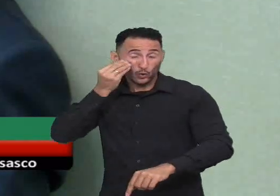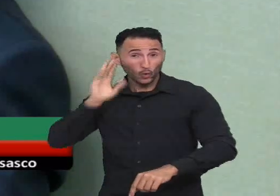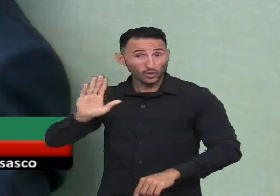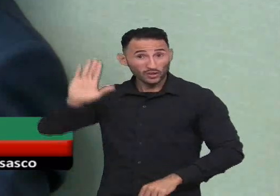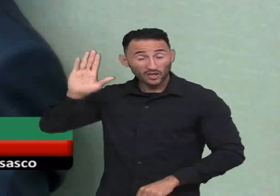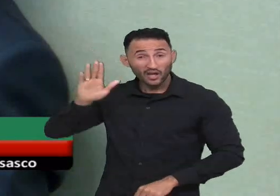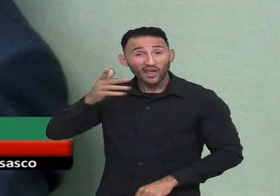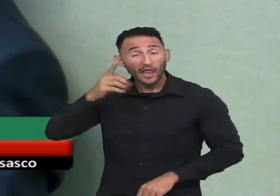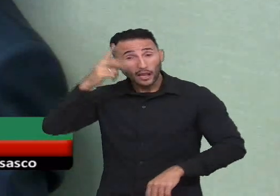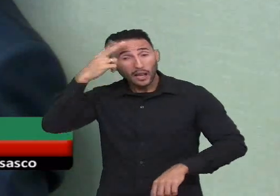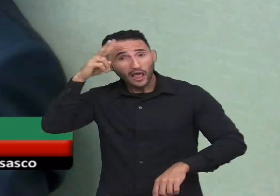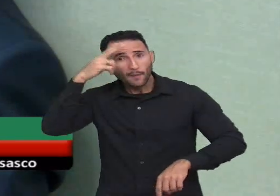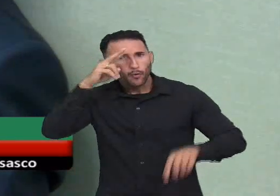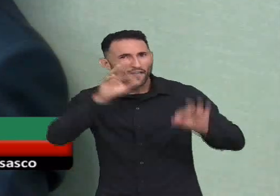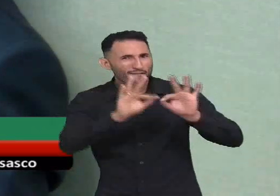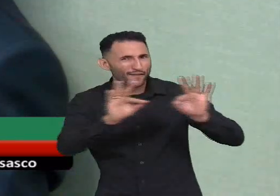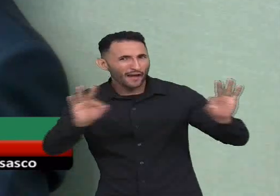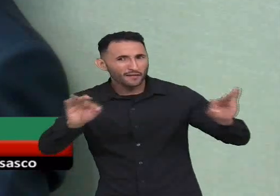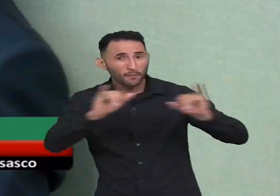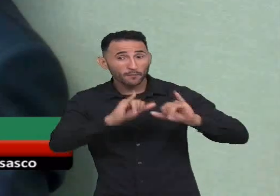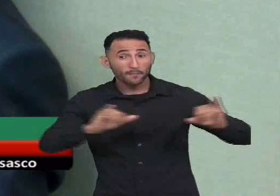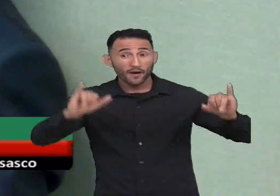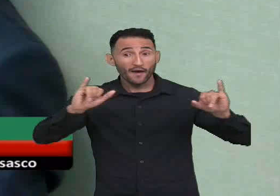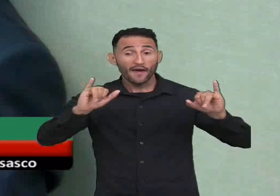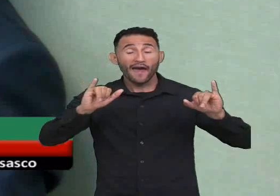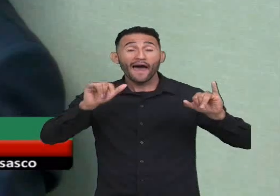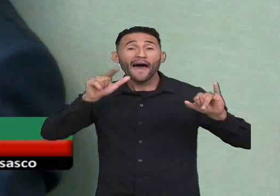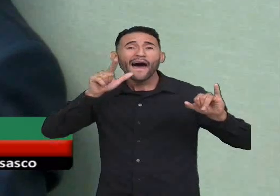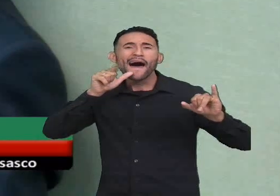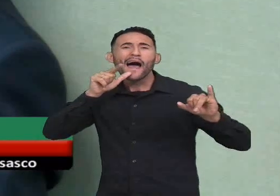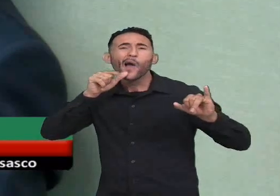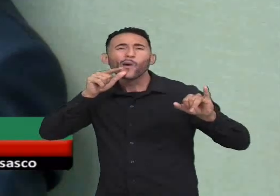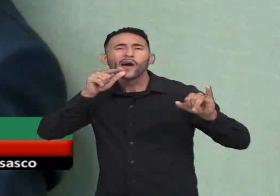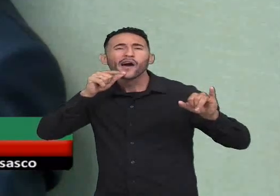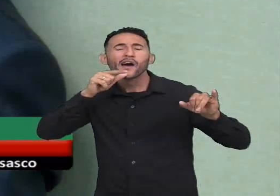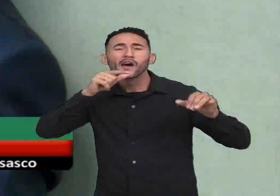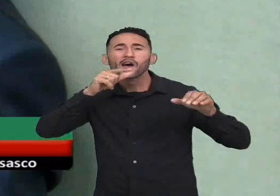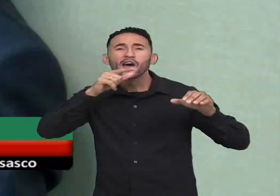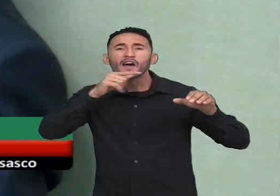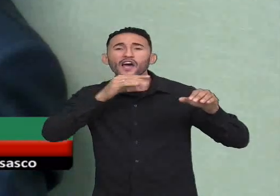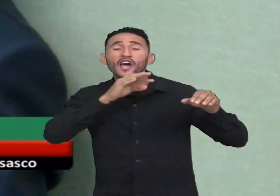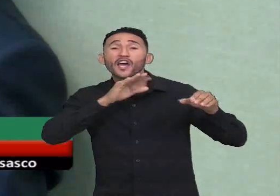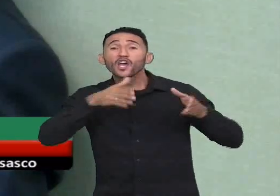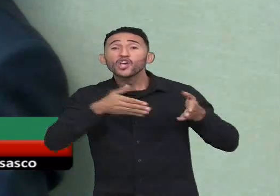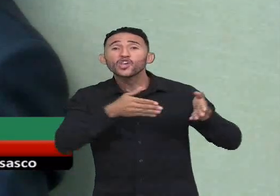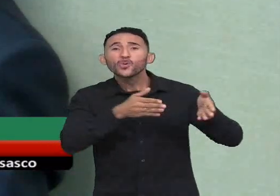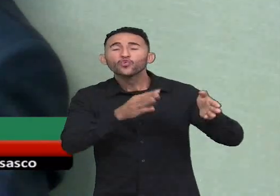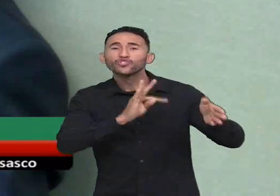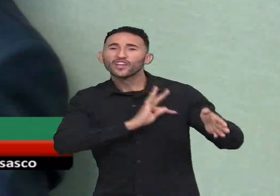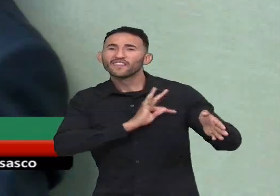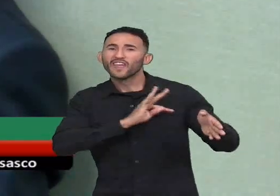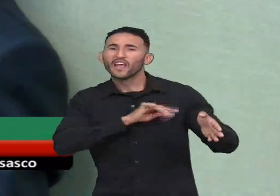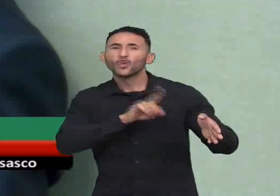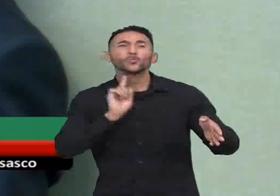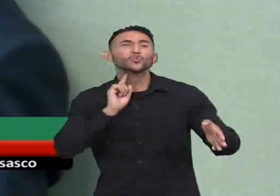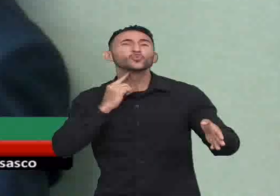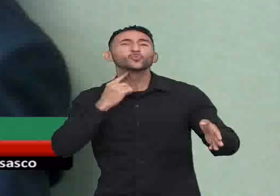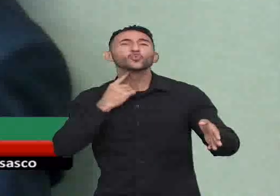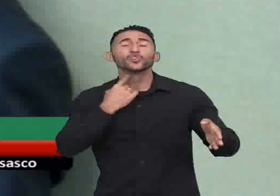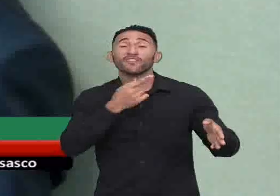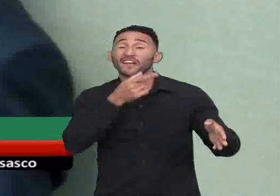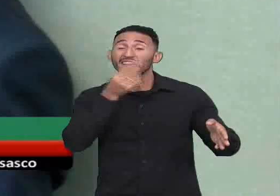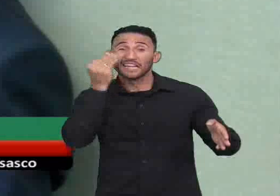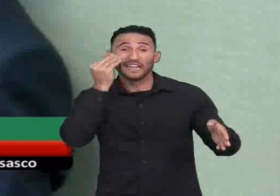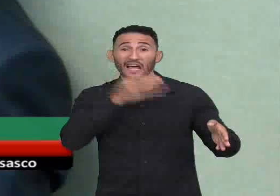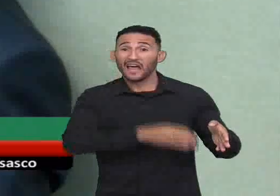ele dizia o seguinte: eu vou tomar um copo da água do Rio Tietê. Ele já faleceu e o rio continua sujo. E